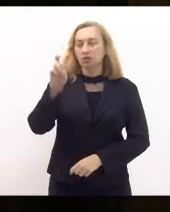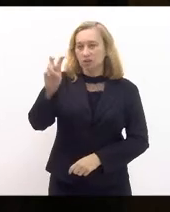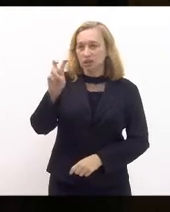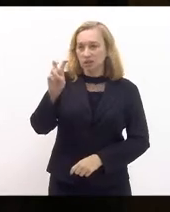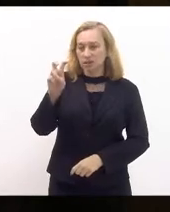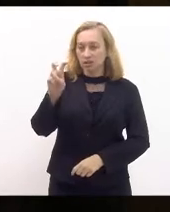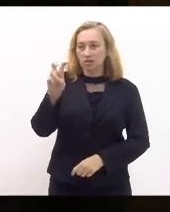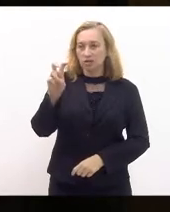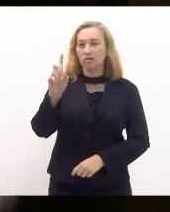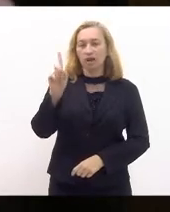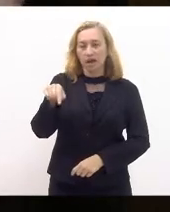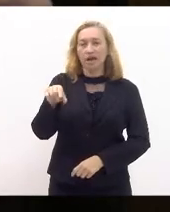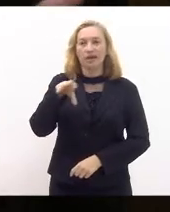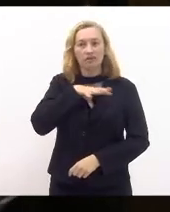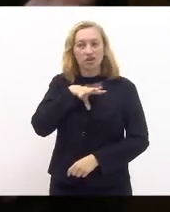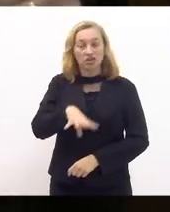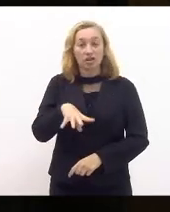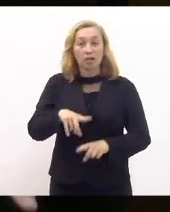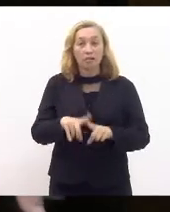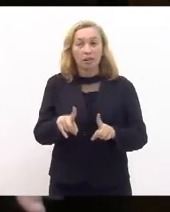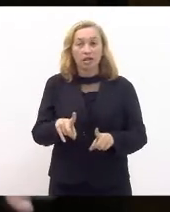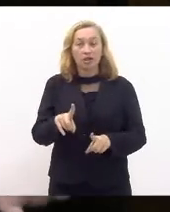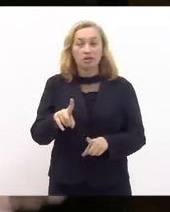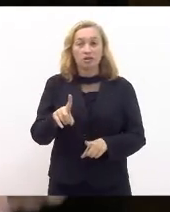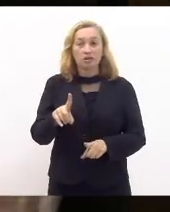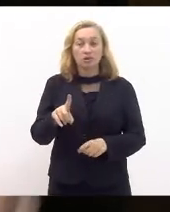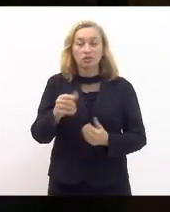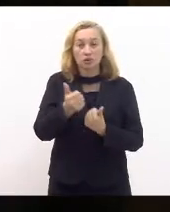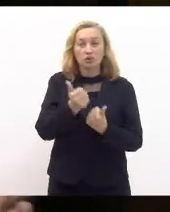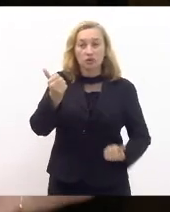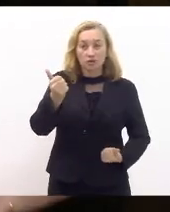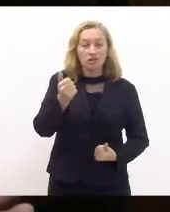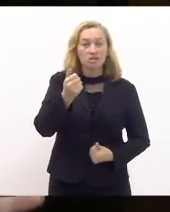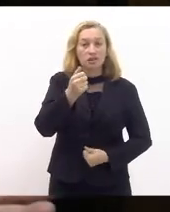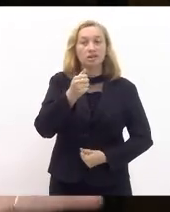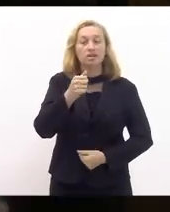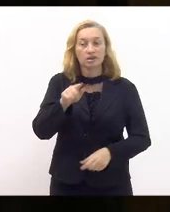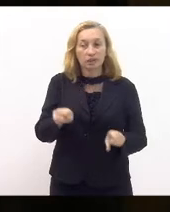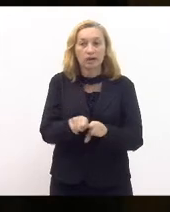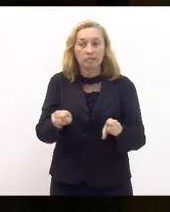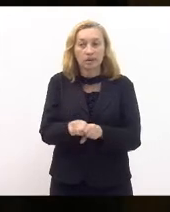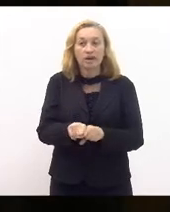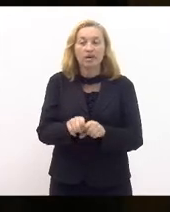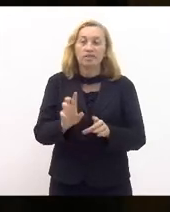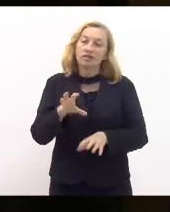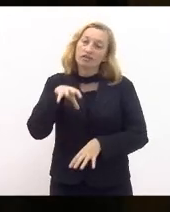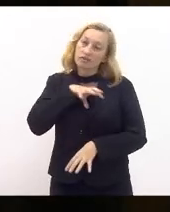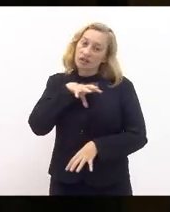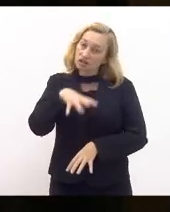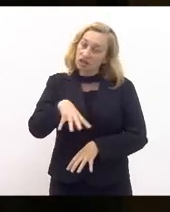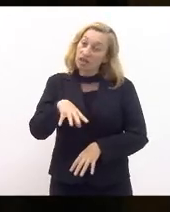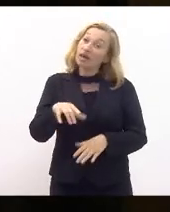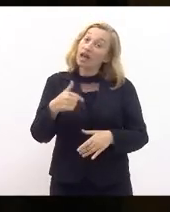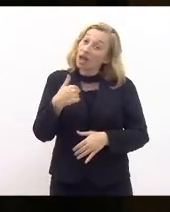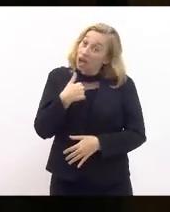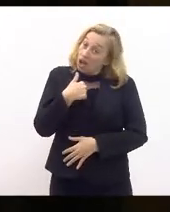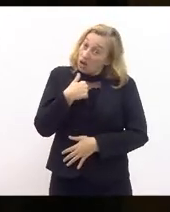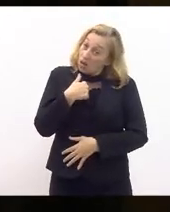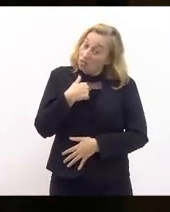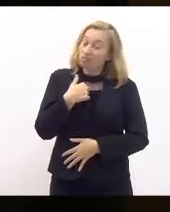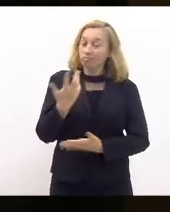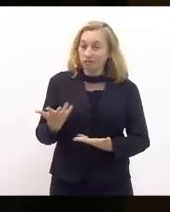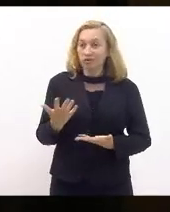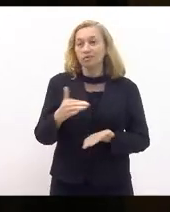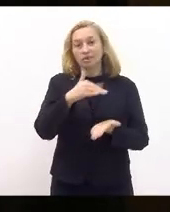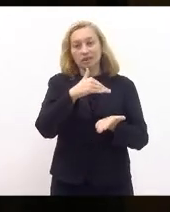eram vascaínos, sendo que o que não era o vice era vascaíno. Então, Bom, eu, como o